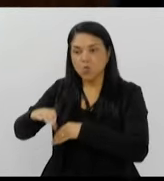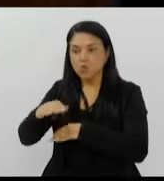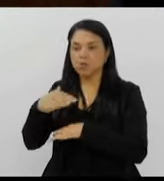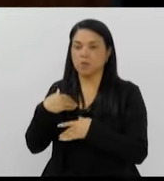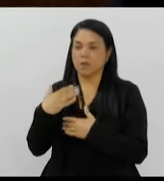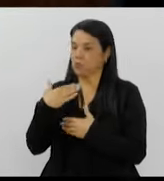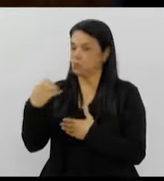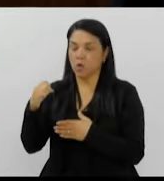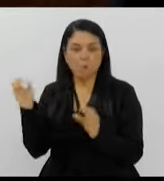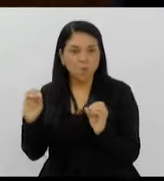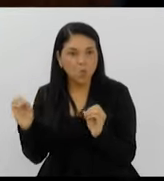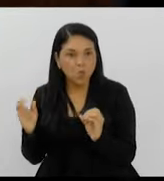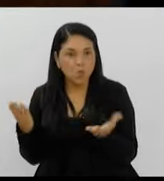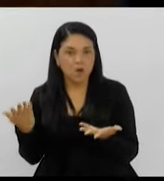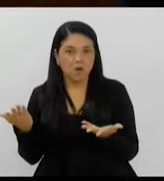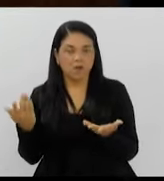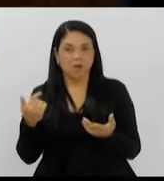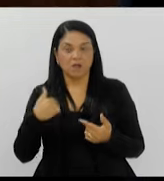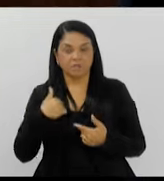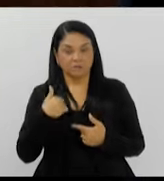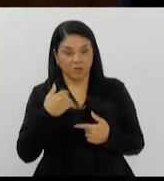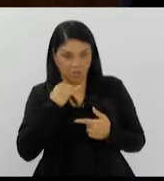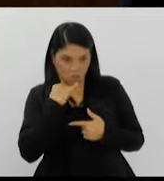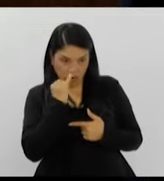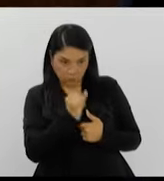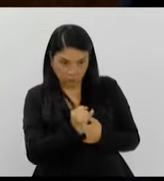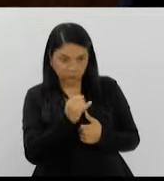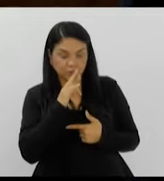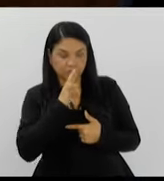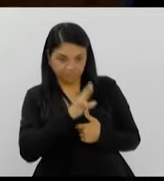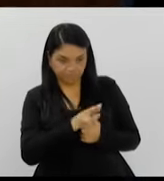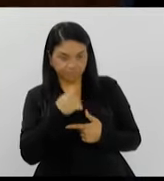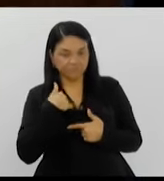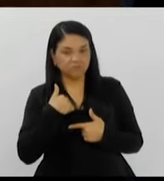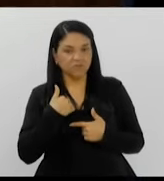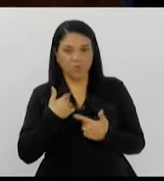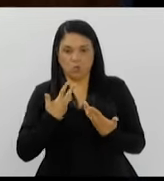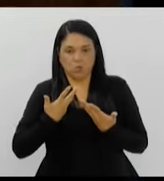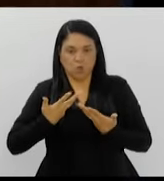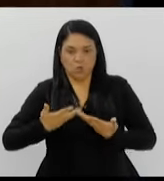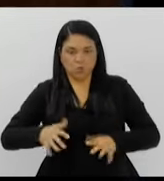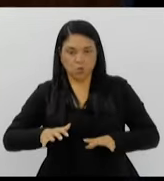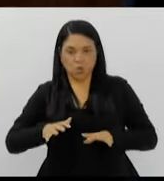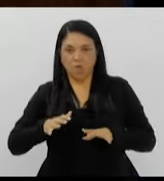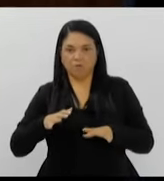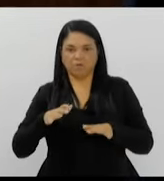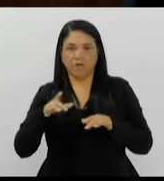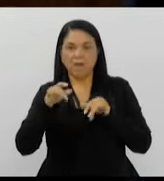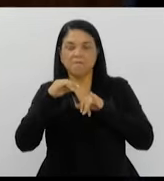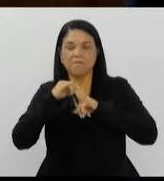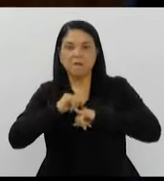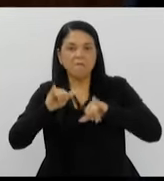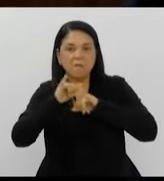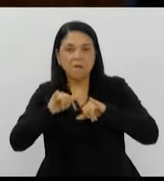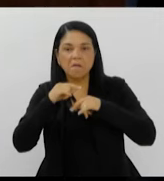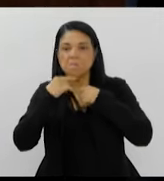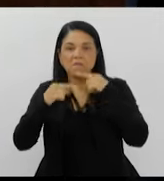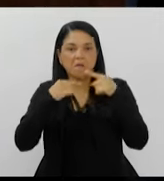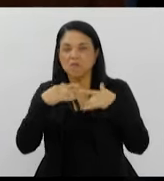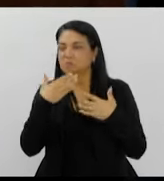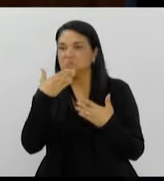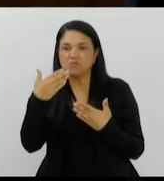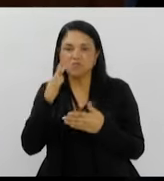só eu não vou fazer aqui o show que muita gente gosta de fazer para amarrar vocês eu não quero pedir voto de